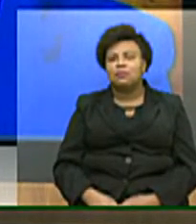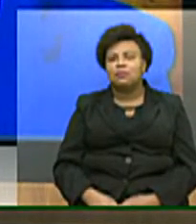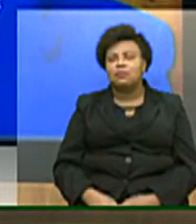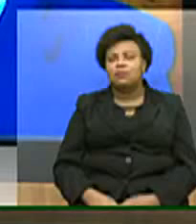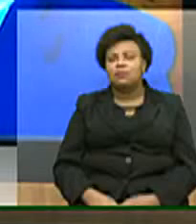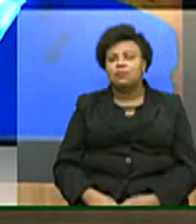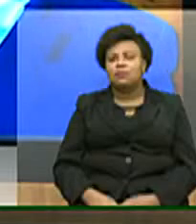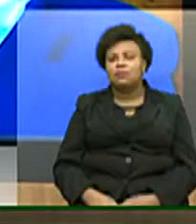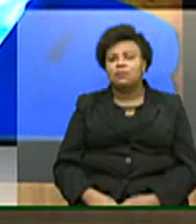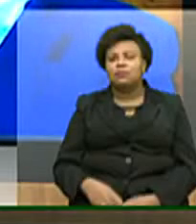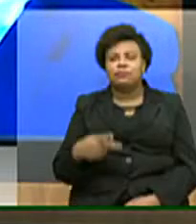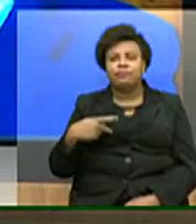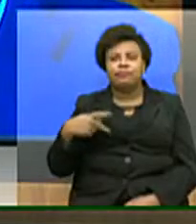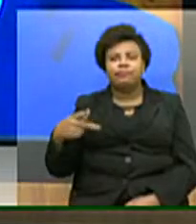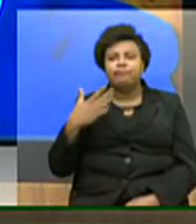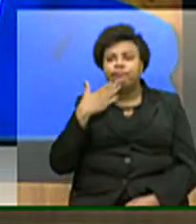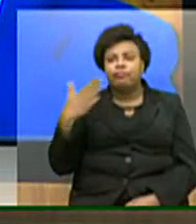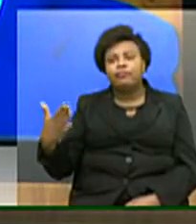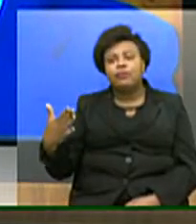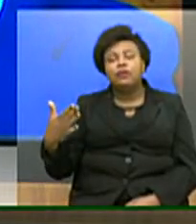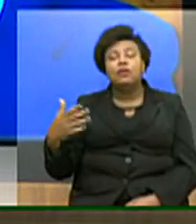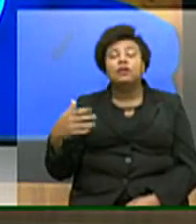Favorável, deputado, presidente. Deputado